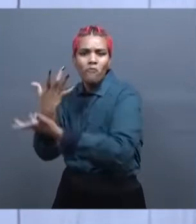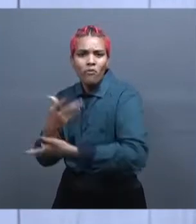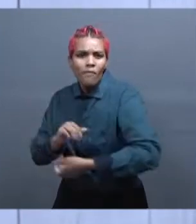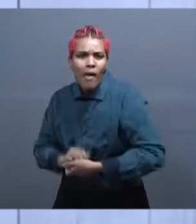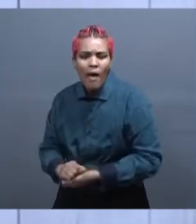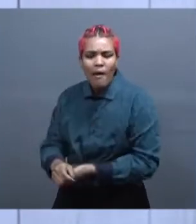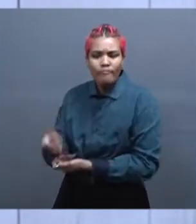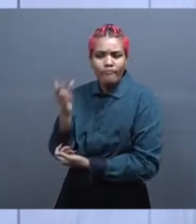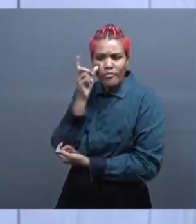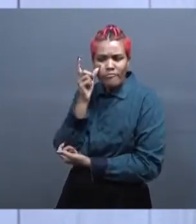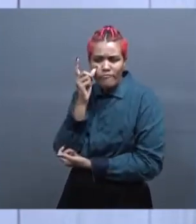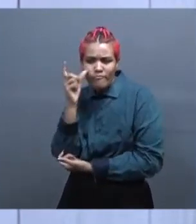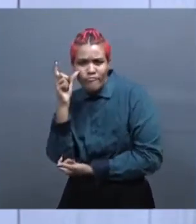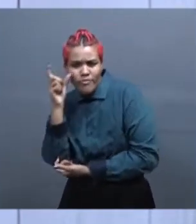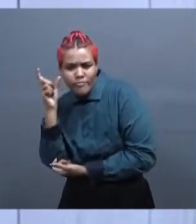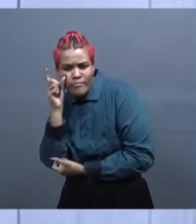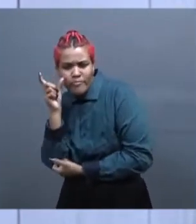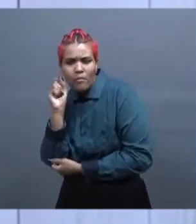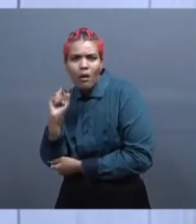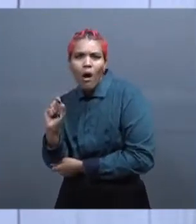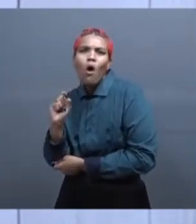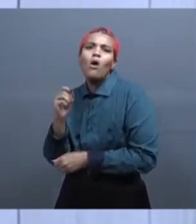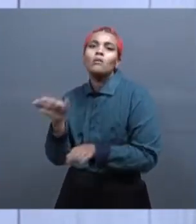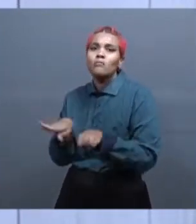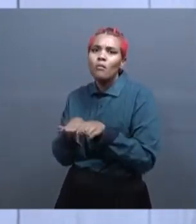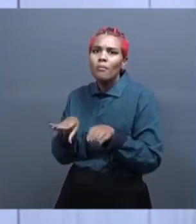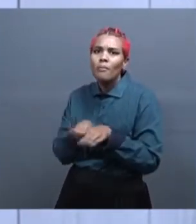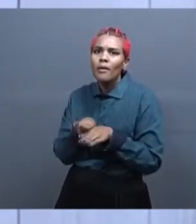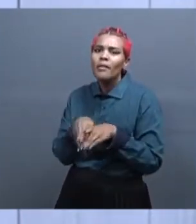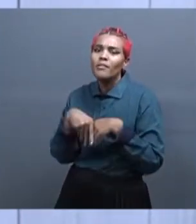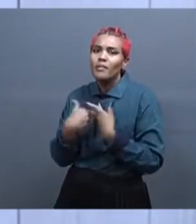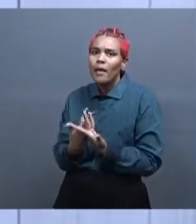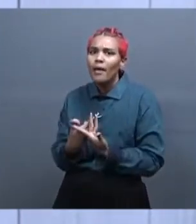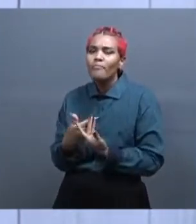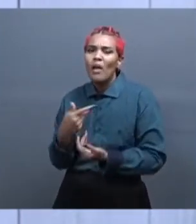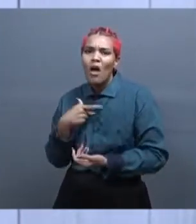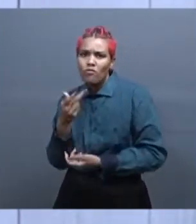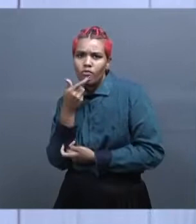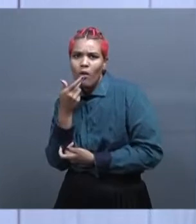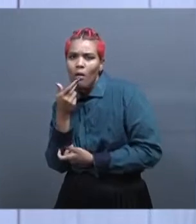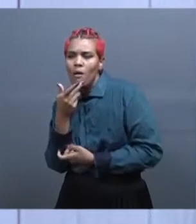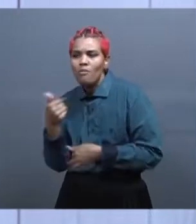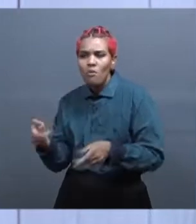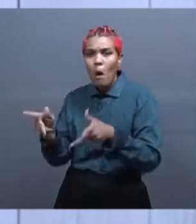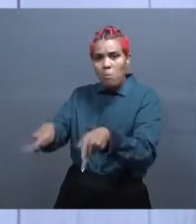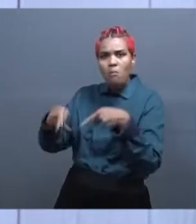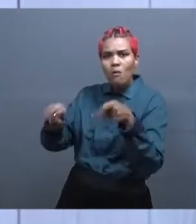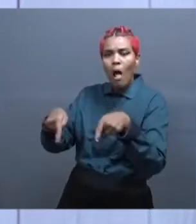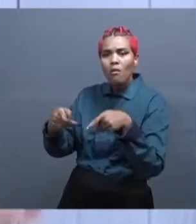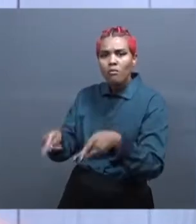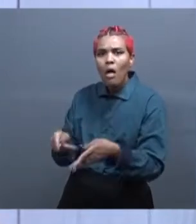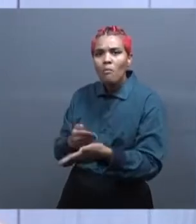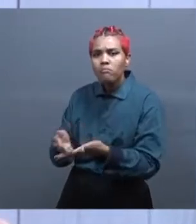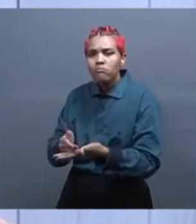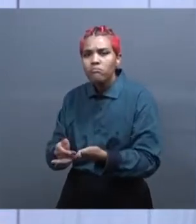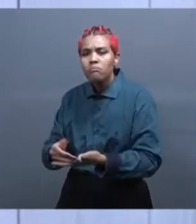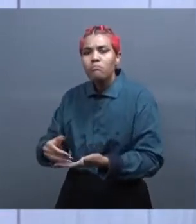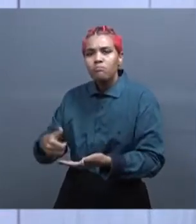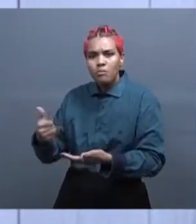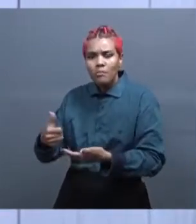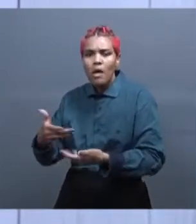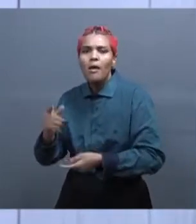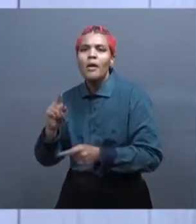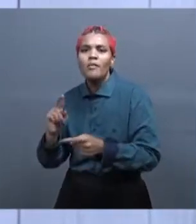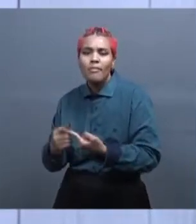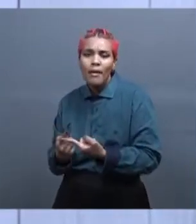entre os povos primitivos a tatuagem e ato chamado de povos primitivos os povos não ocidentais não europeus